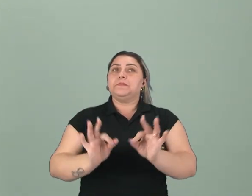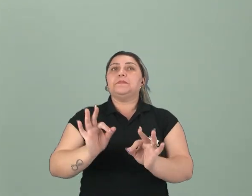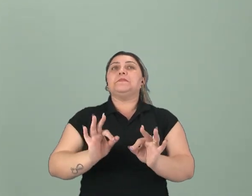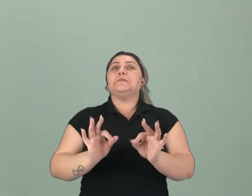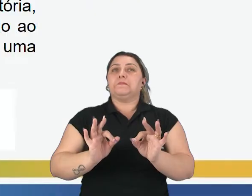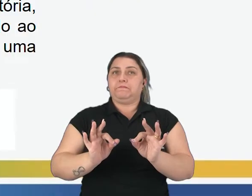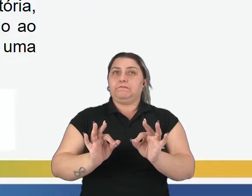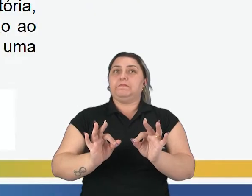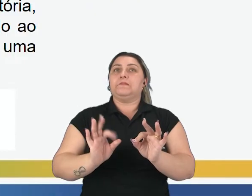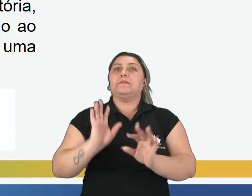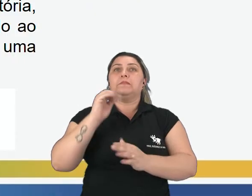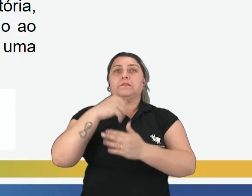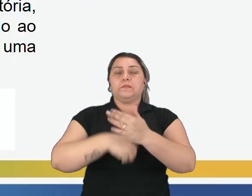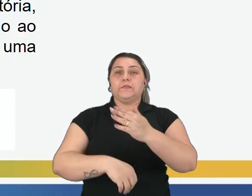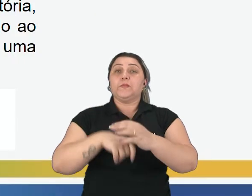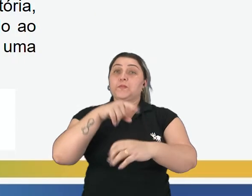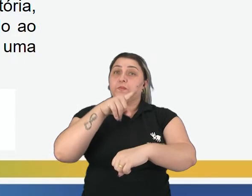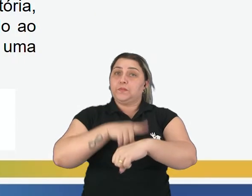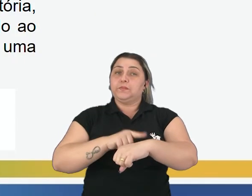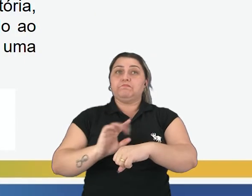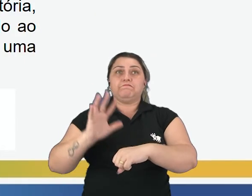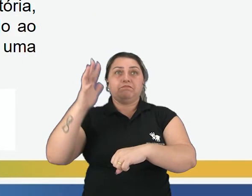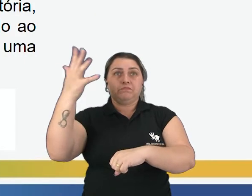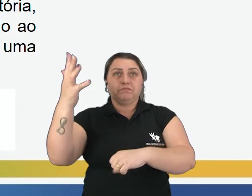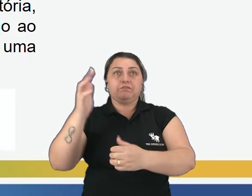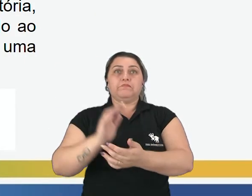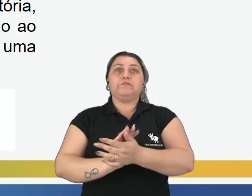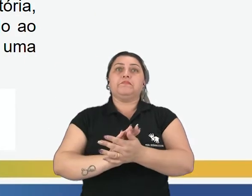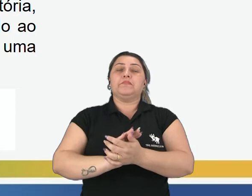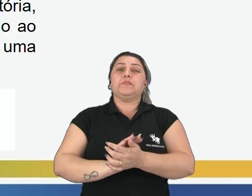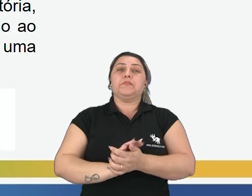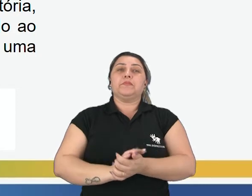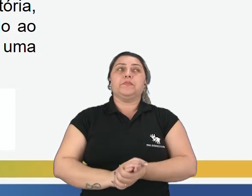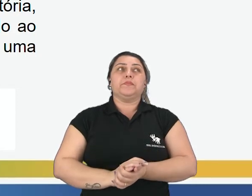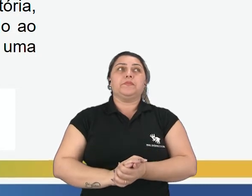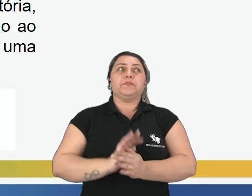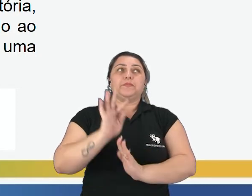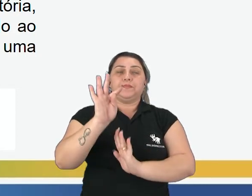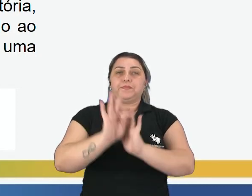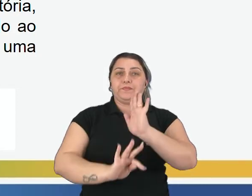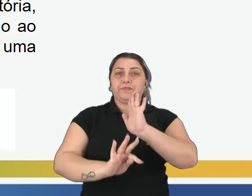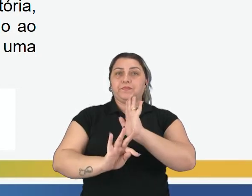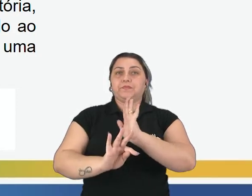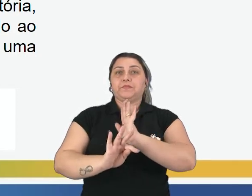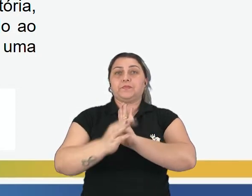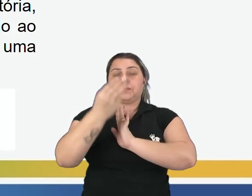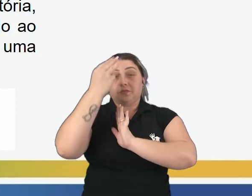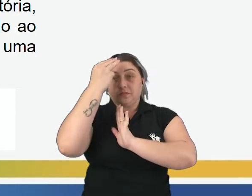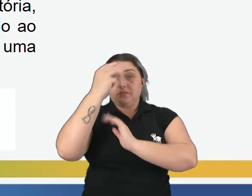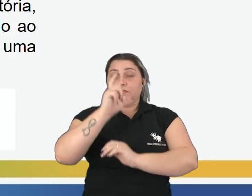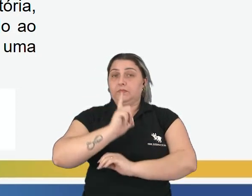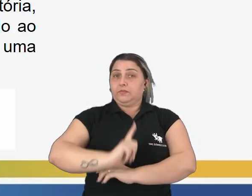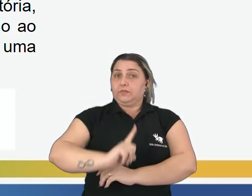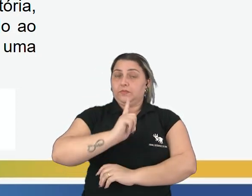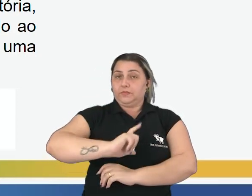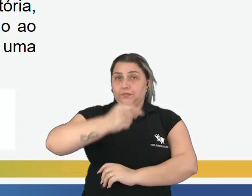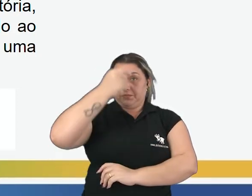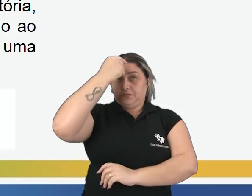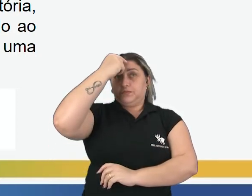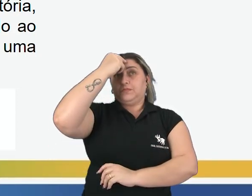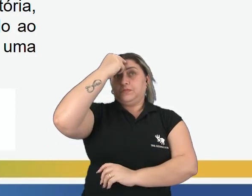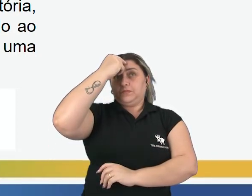narrativa se passa dentro de um determinado tempo. Gente, no caso do texto Memórias Literárias,